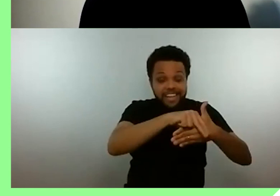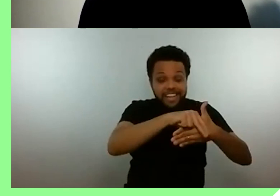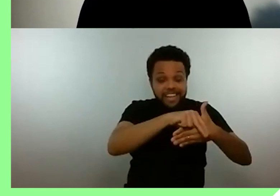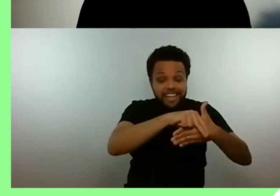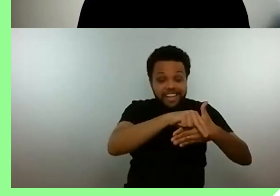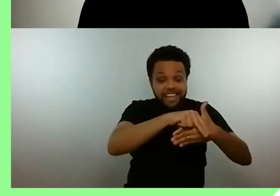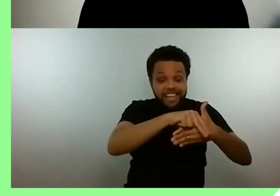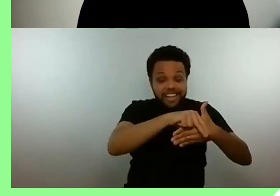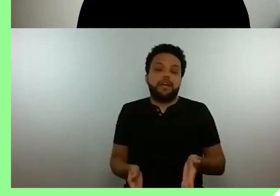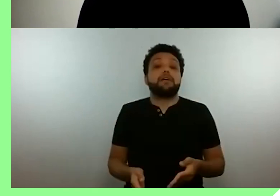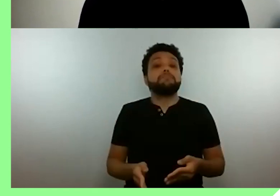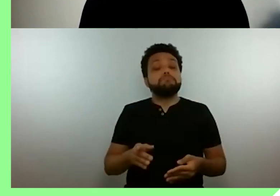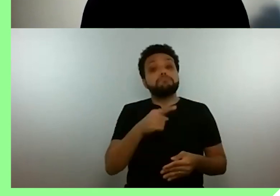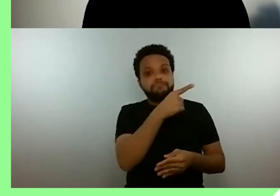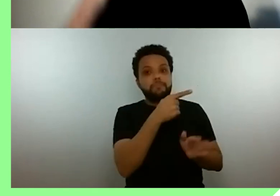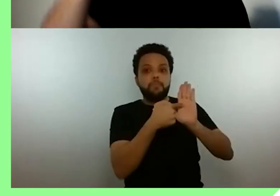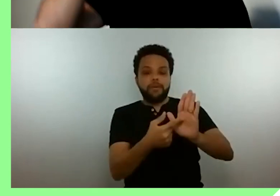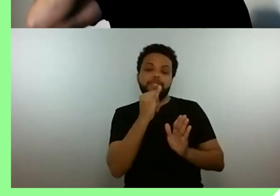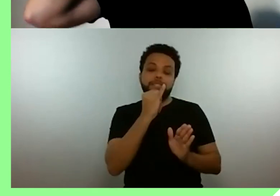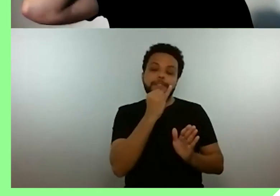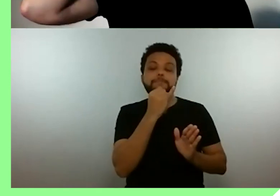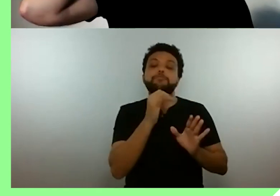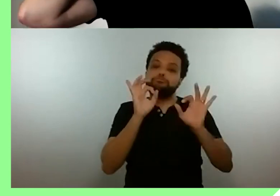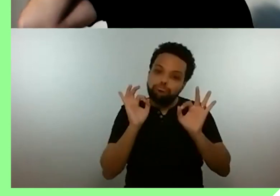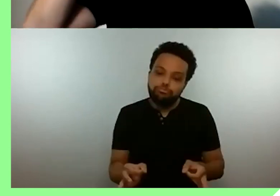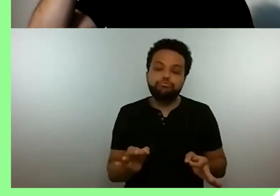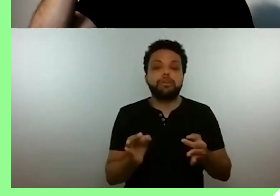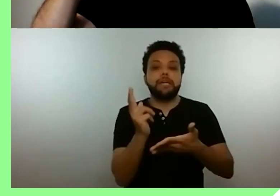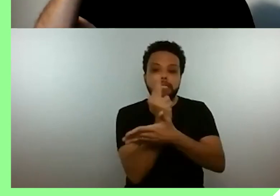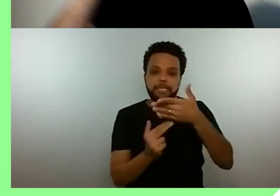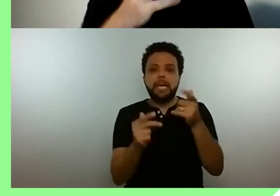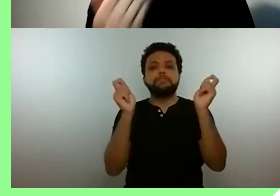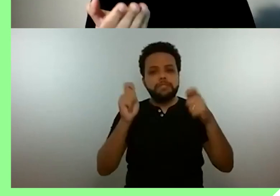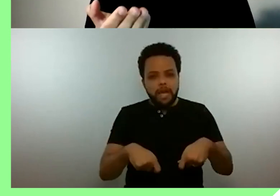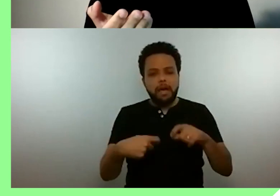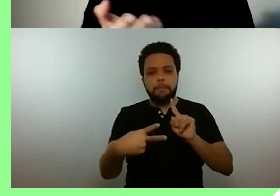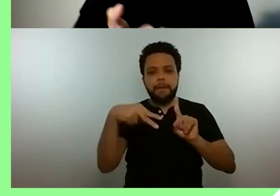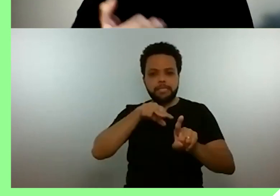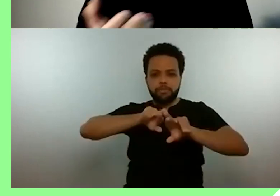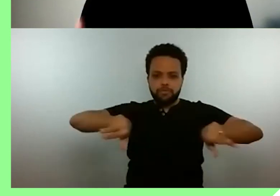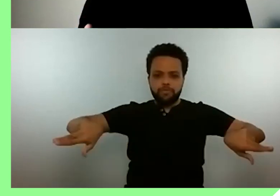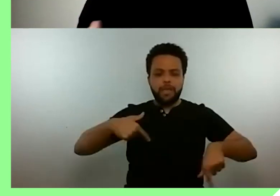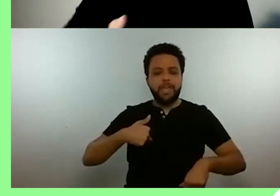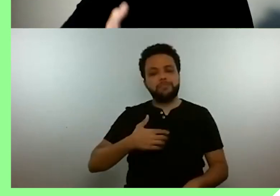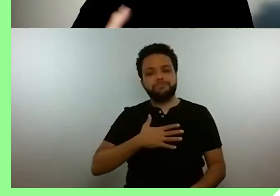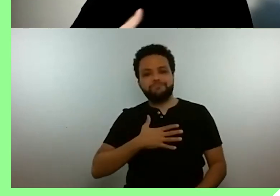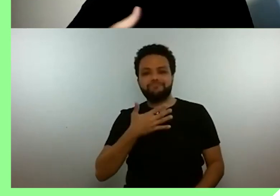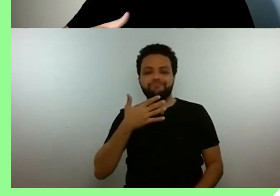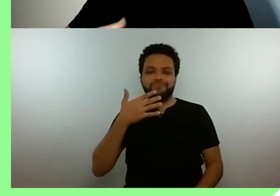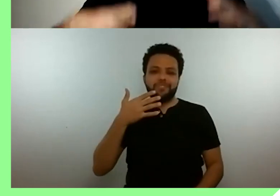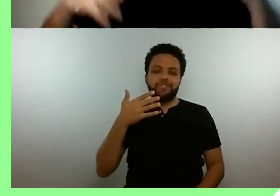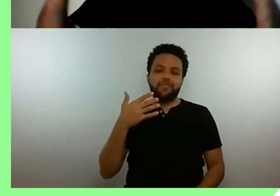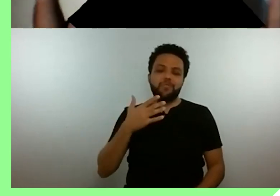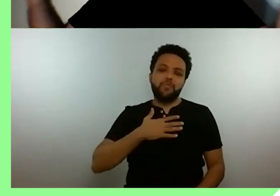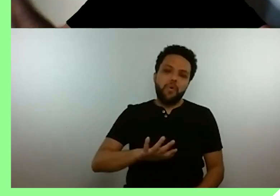o design ele pode ter uma perspectiva abrangente. E eu evito falar essa palavra, né, inclusiva, né, porque